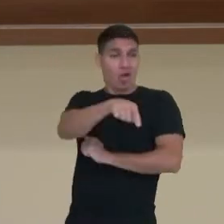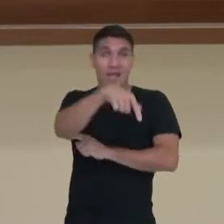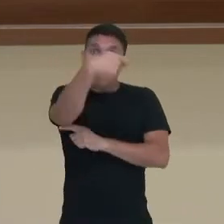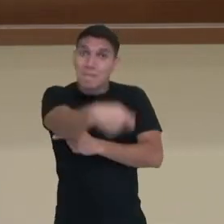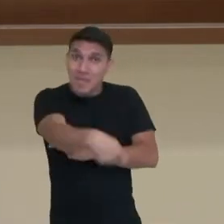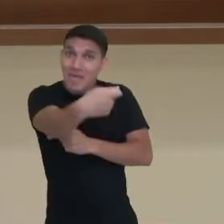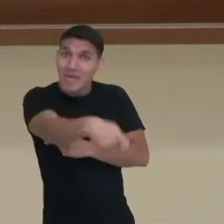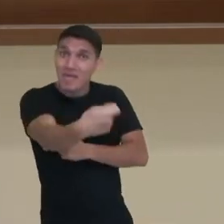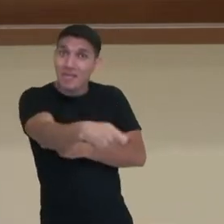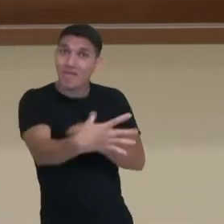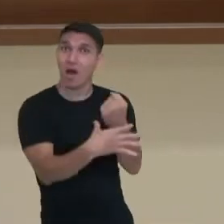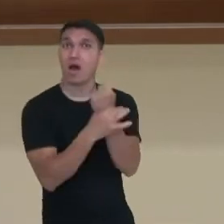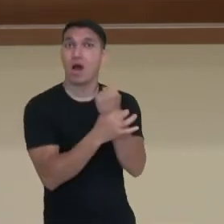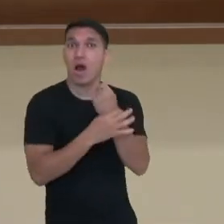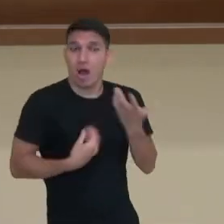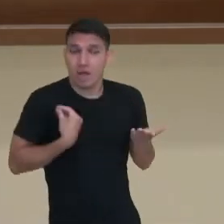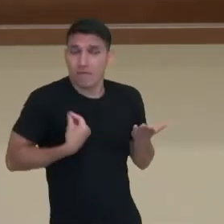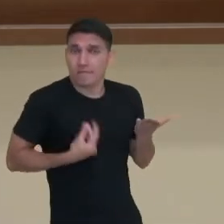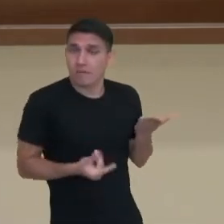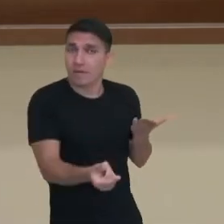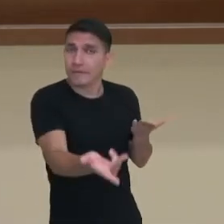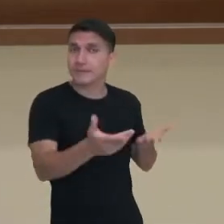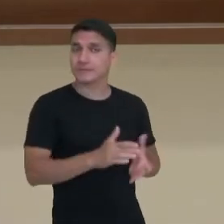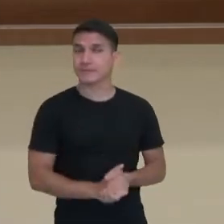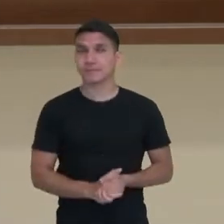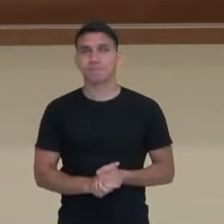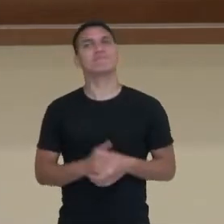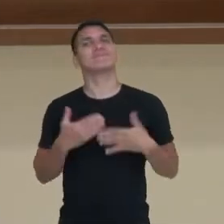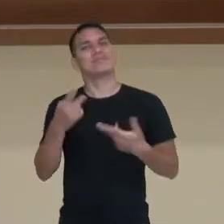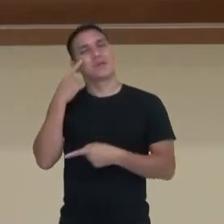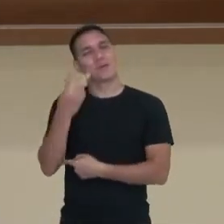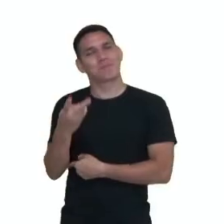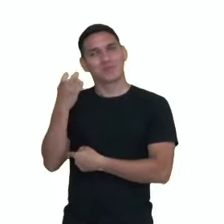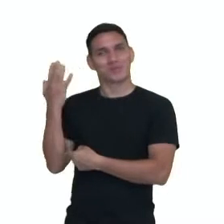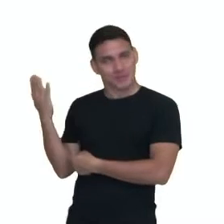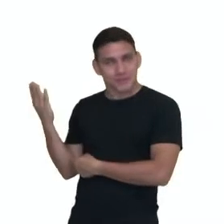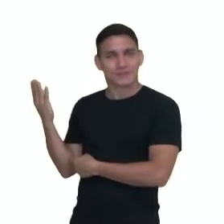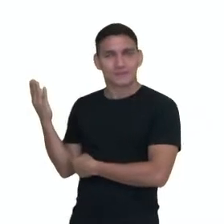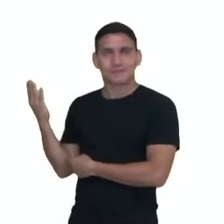que garantia a sua sobrevivência. Então olha só,